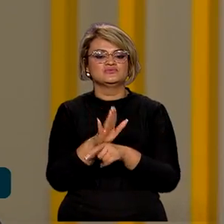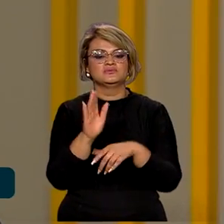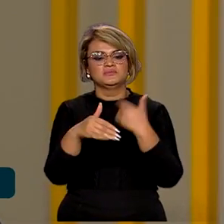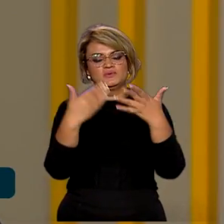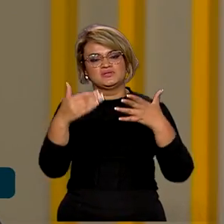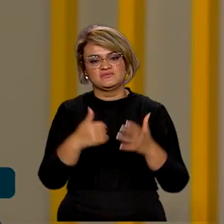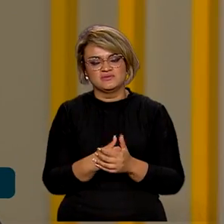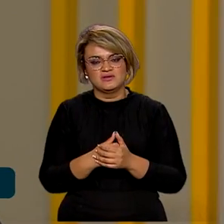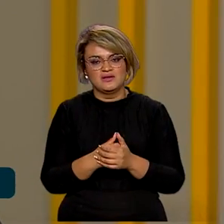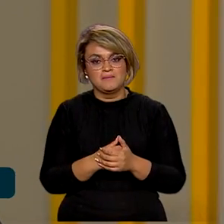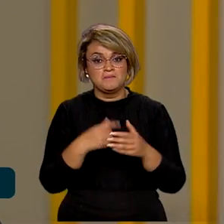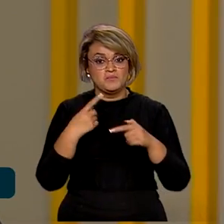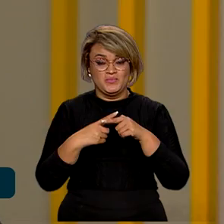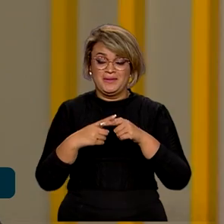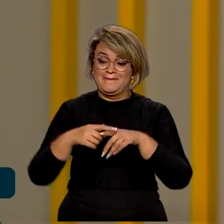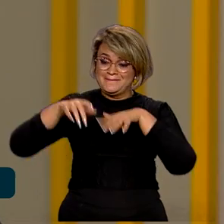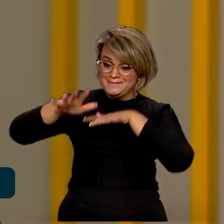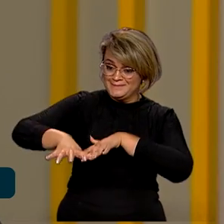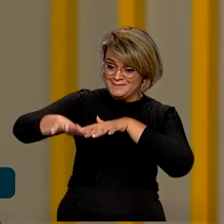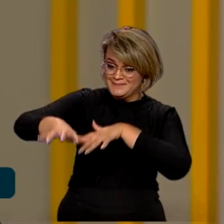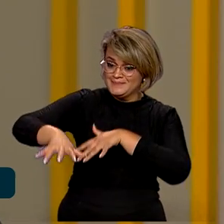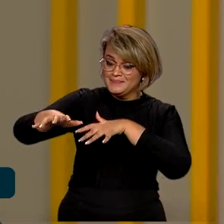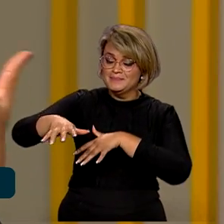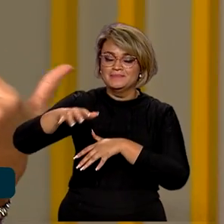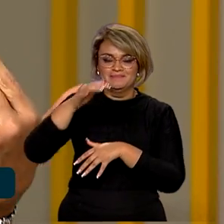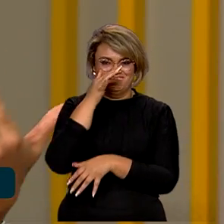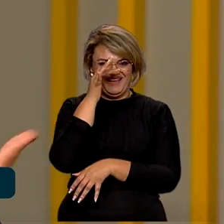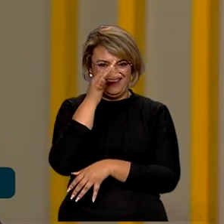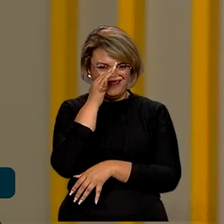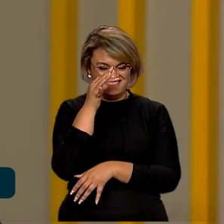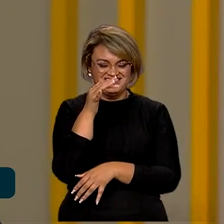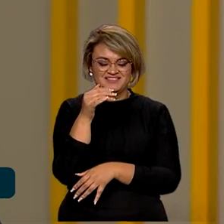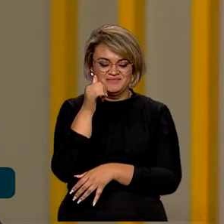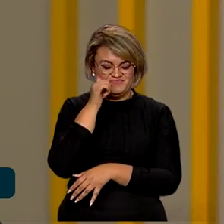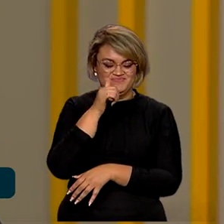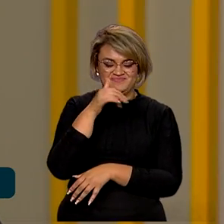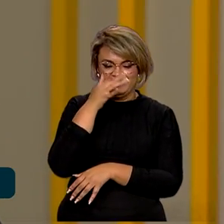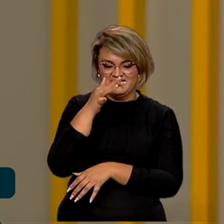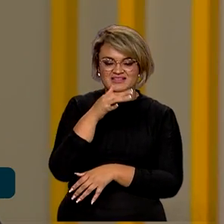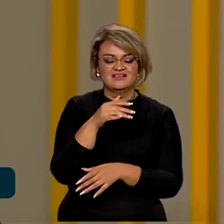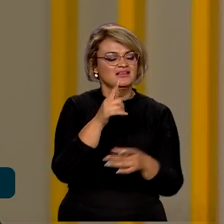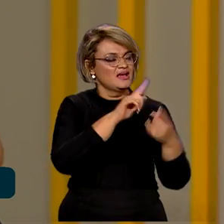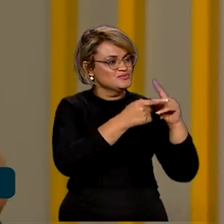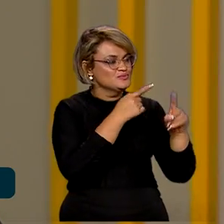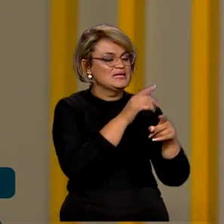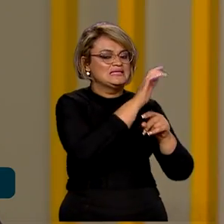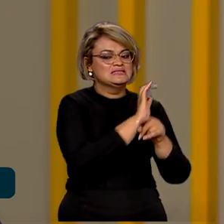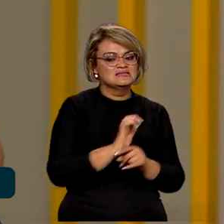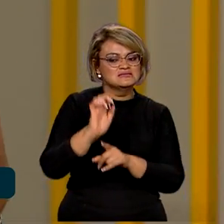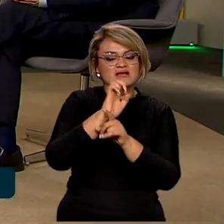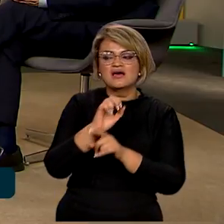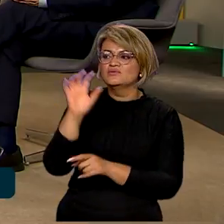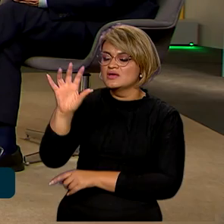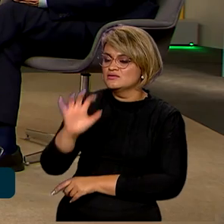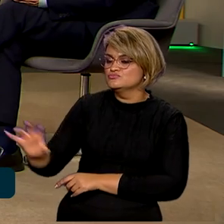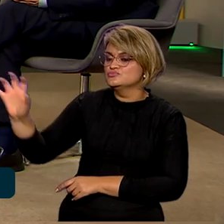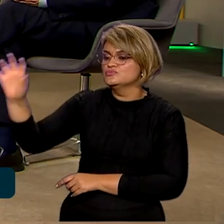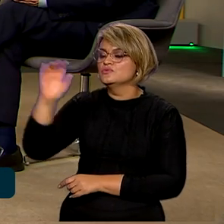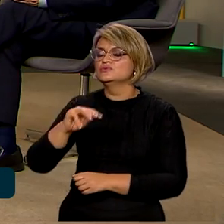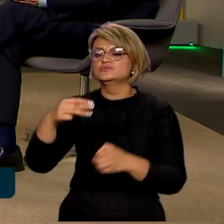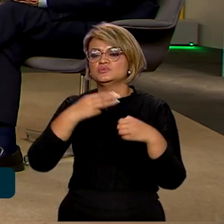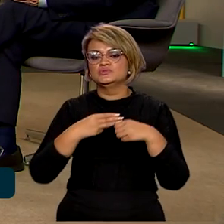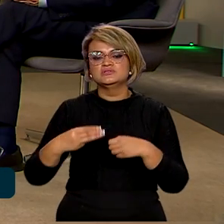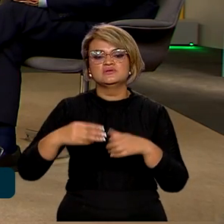porque as margaridas, não é, por meio das suas articulações nos estados, nas suas regiões, nos municípios,